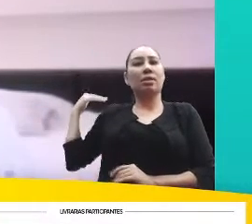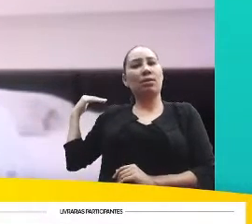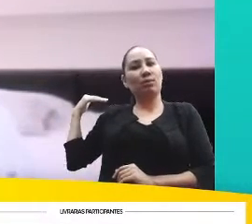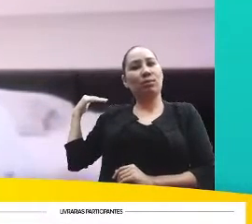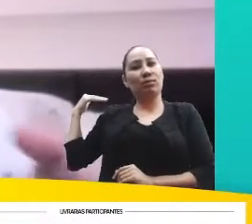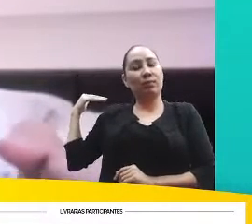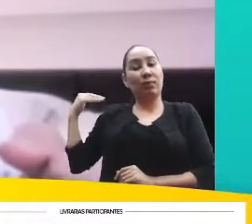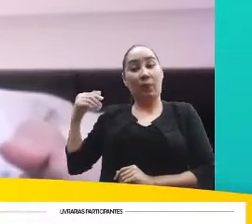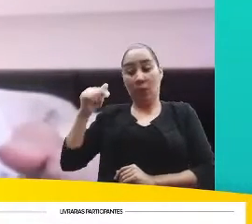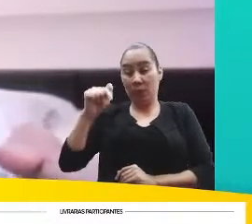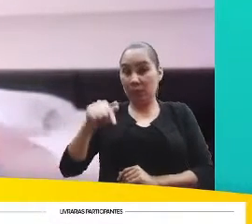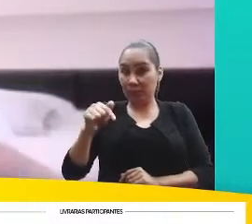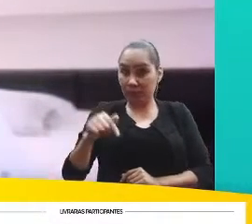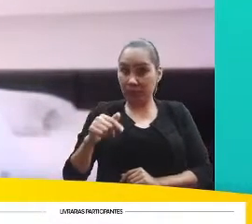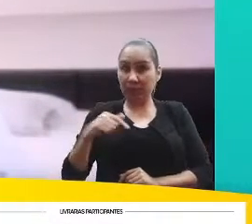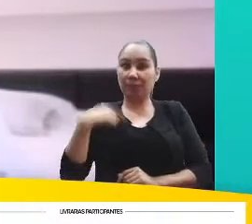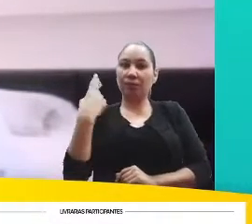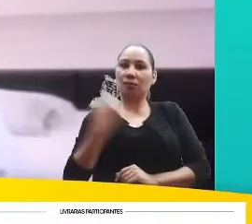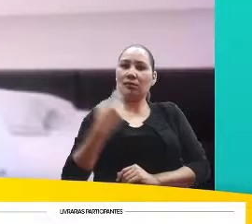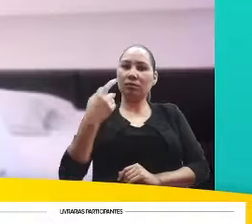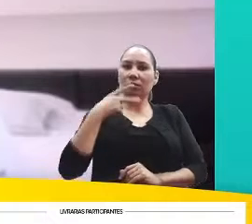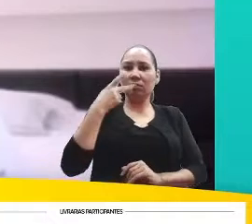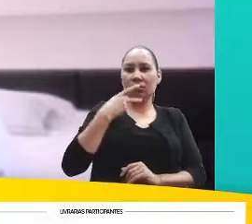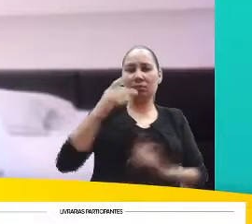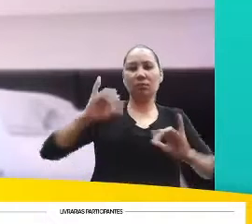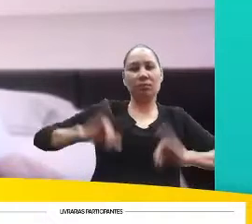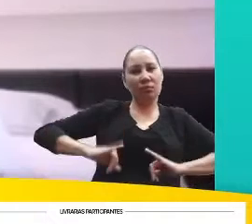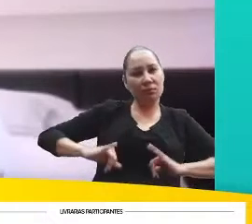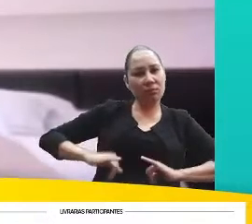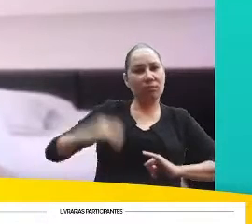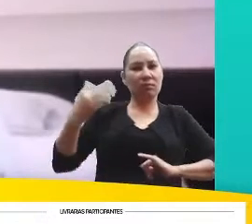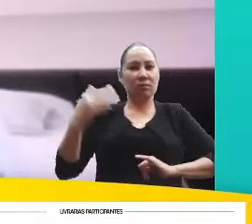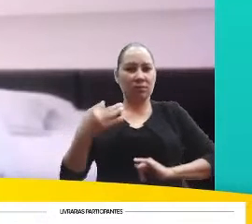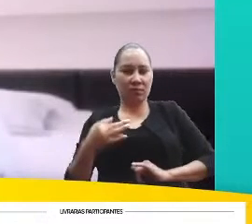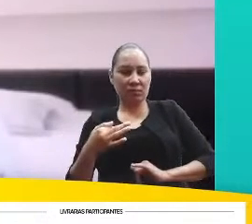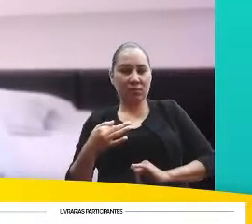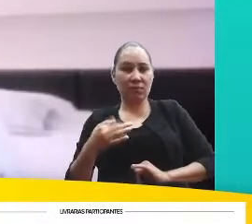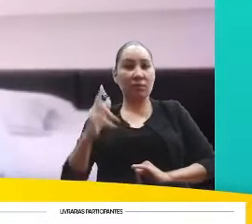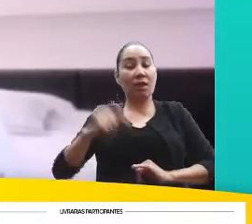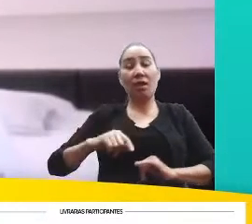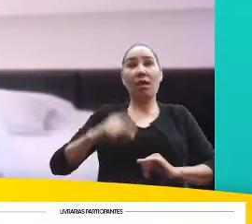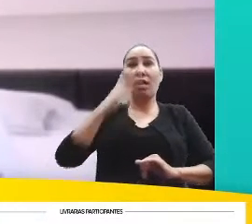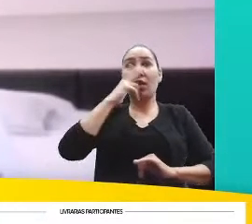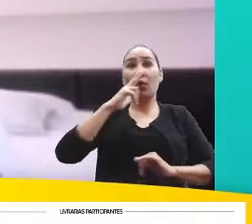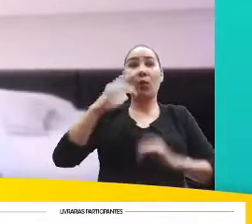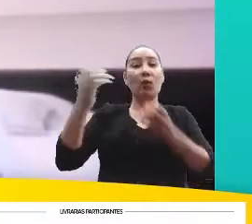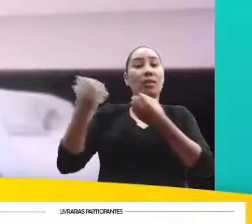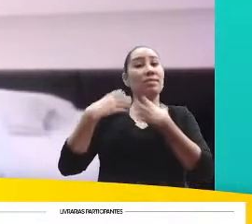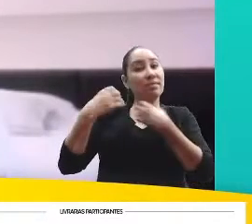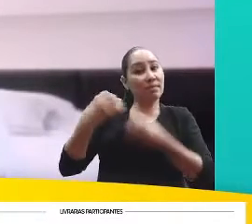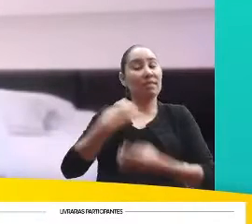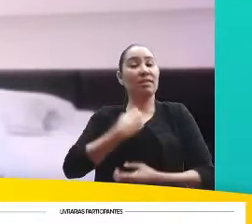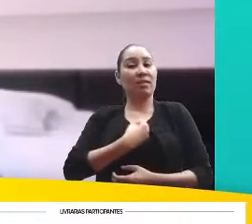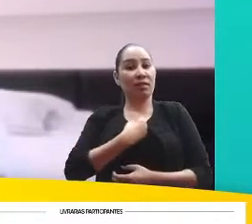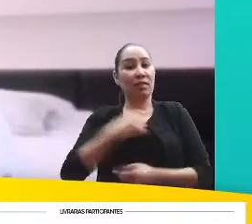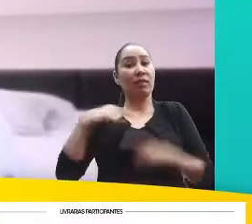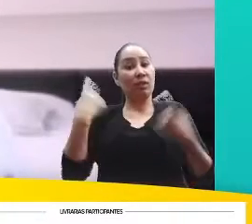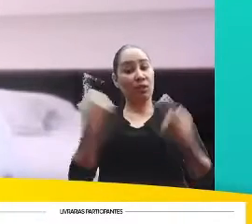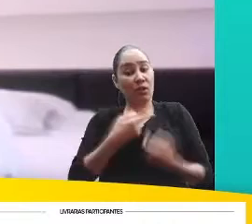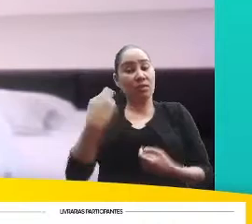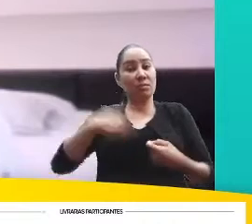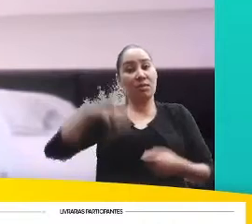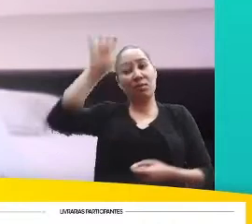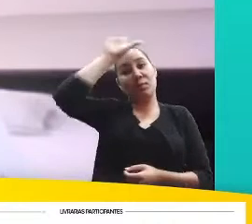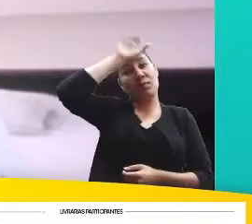Bruno e amigos que nos acompanham, a dor é bendita escola, mas para isso a gente tem que aprender. E